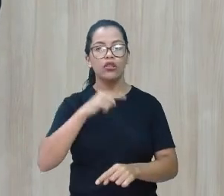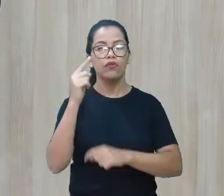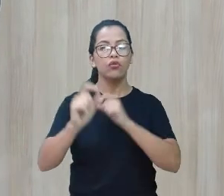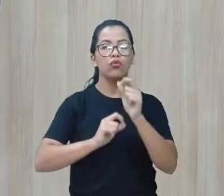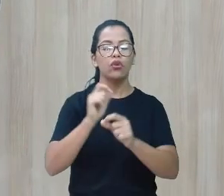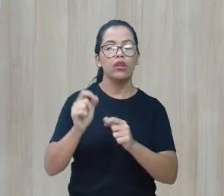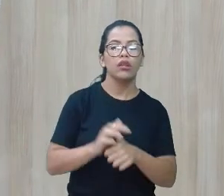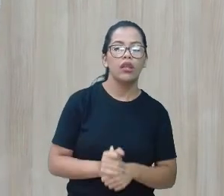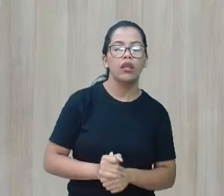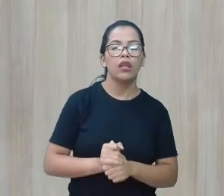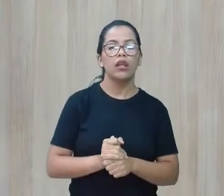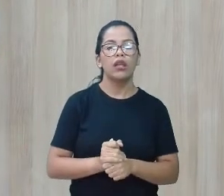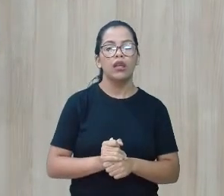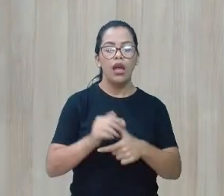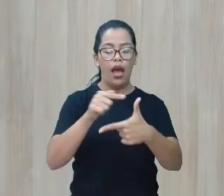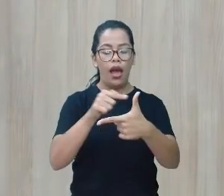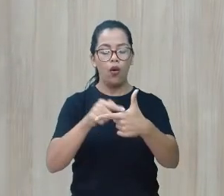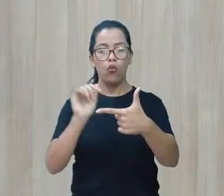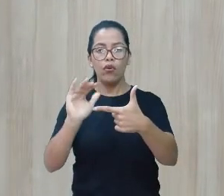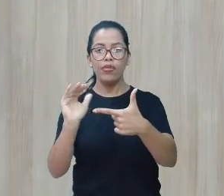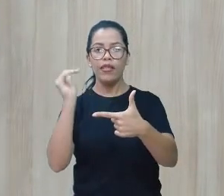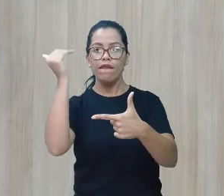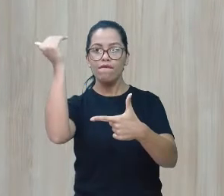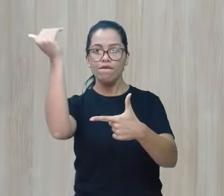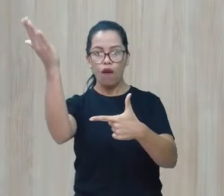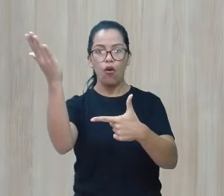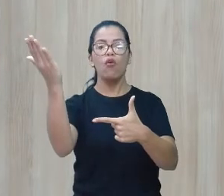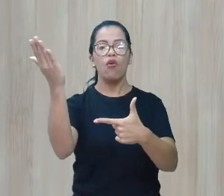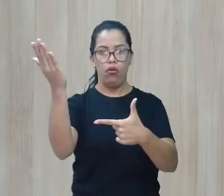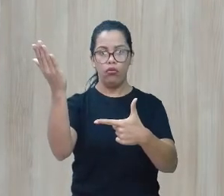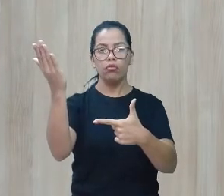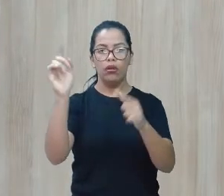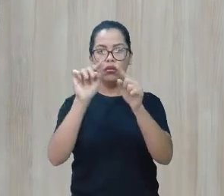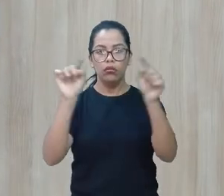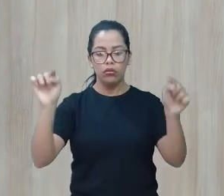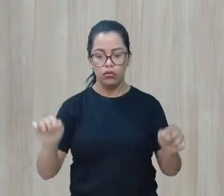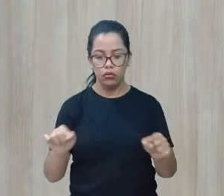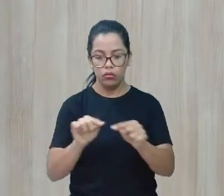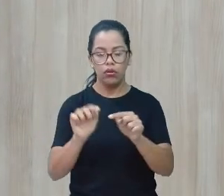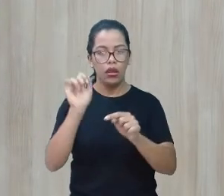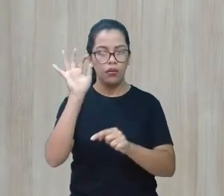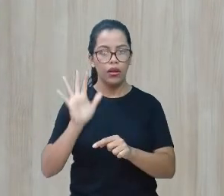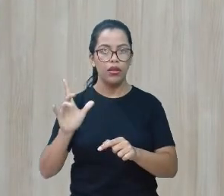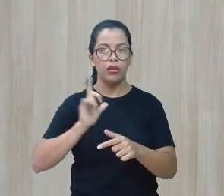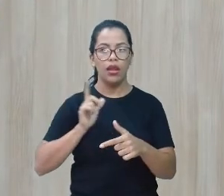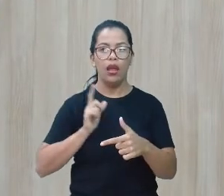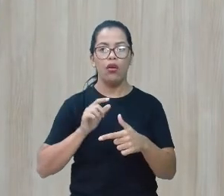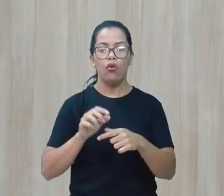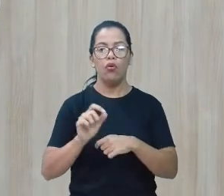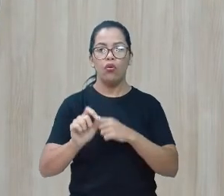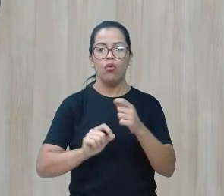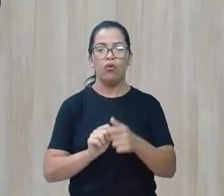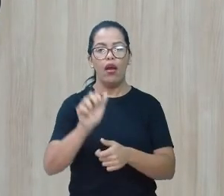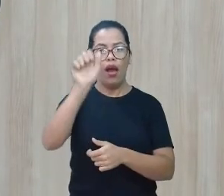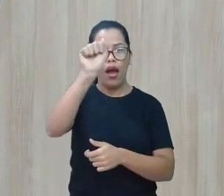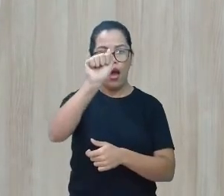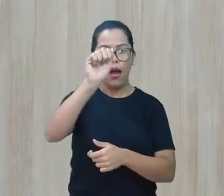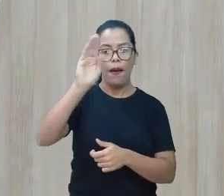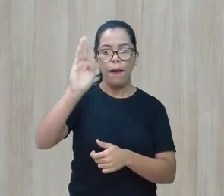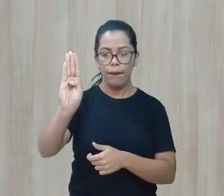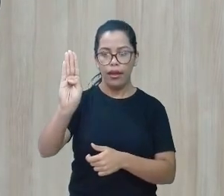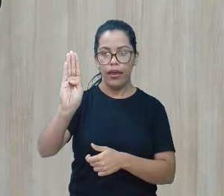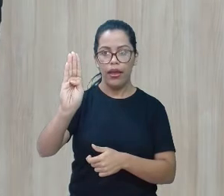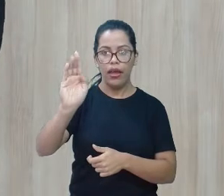os ângulos externos são os ângulos que estão fora desse retângulo imaginário, tá? Eu tenho um ângulo aí A,